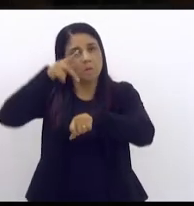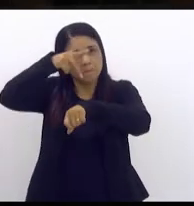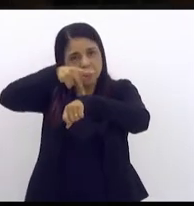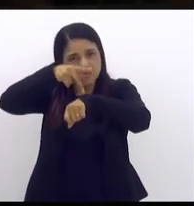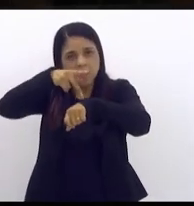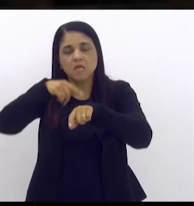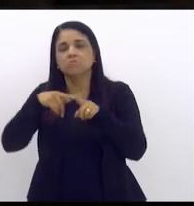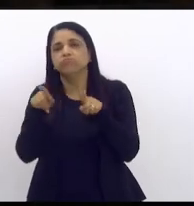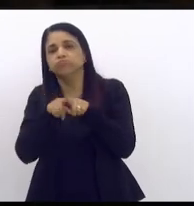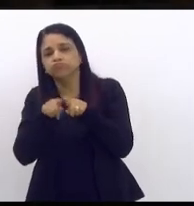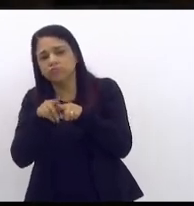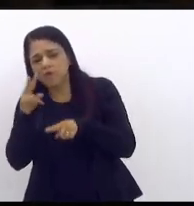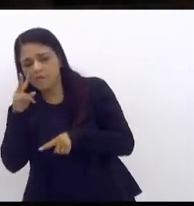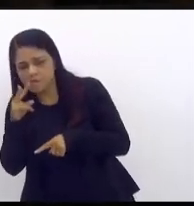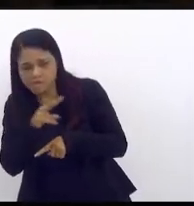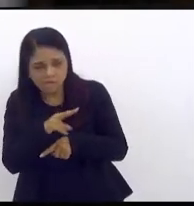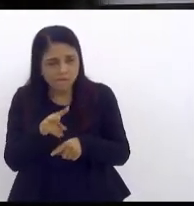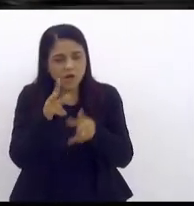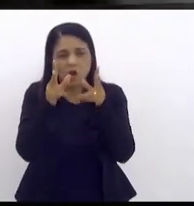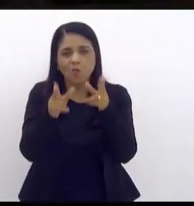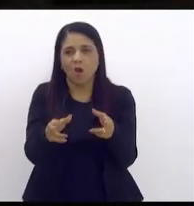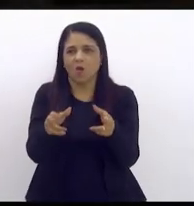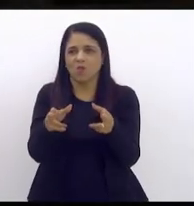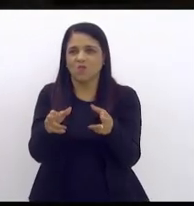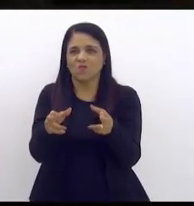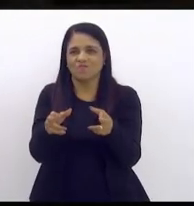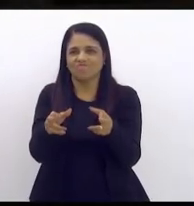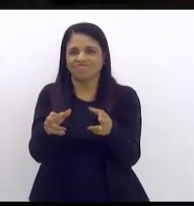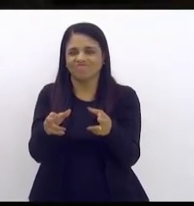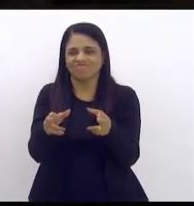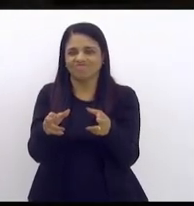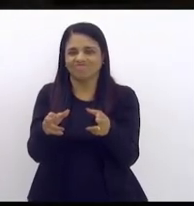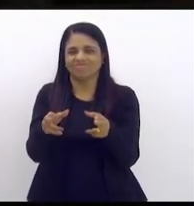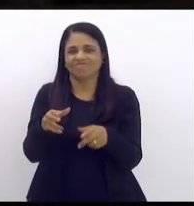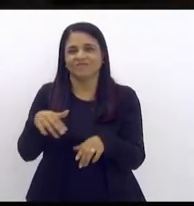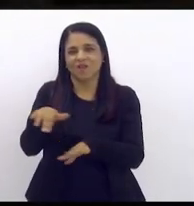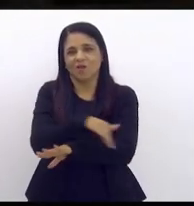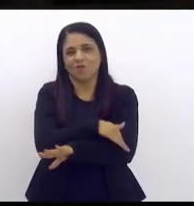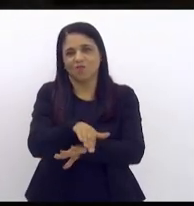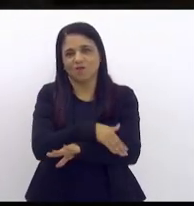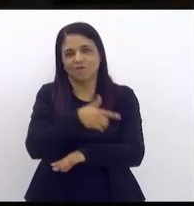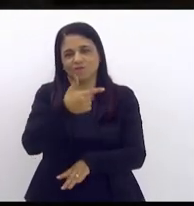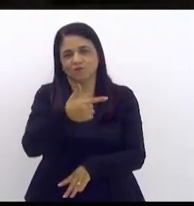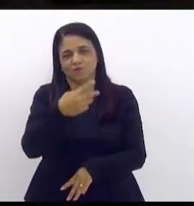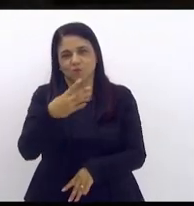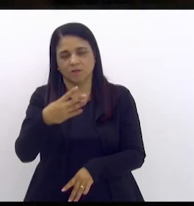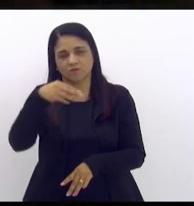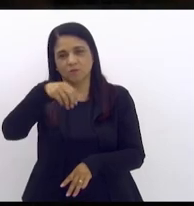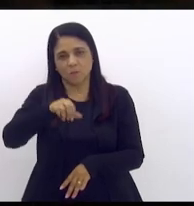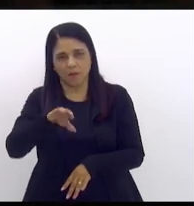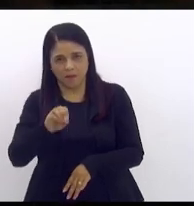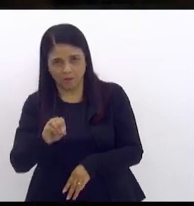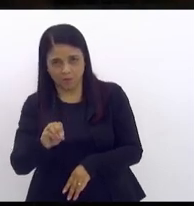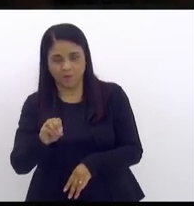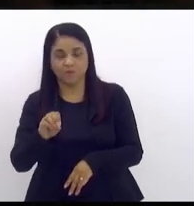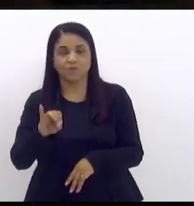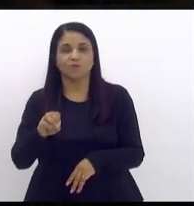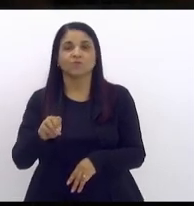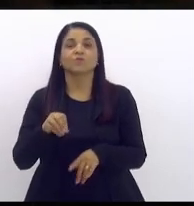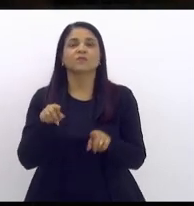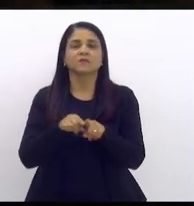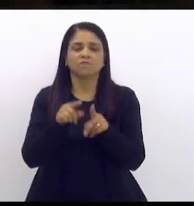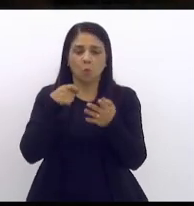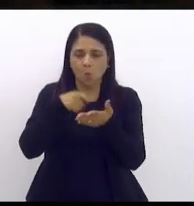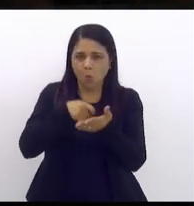e identifiquei o mesmo padrão do que aconteceu na 24 de maio na Rua Tereza. A gente vai cobrar respostas do governo do Estado e do